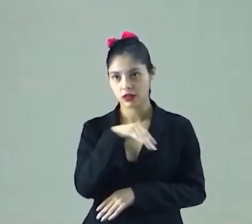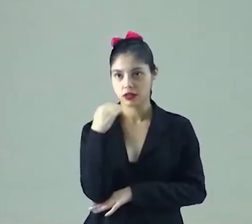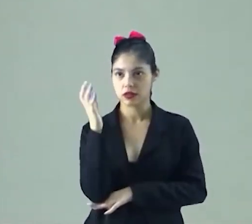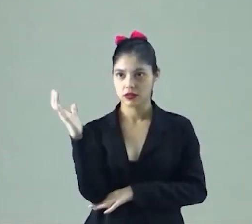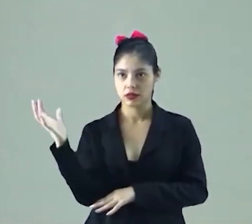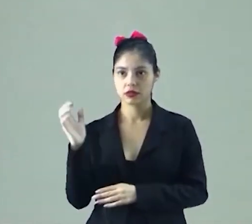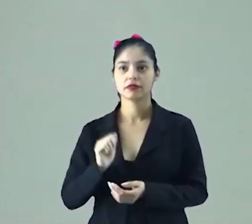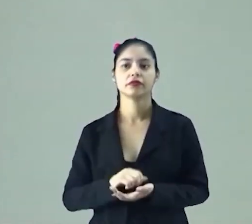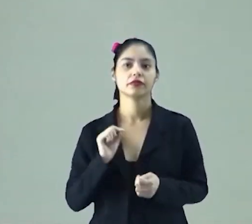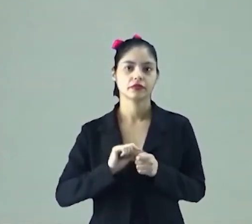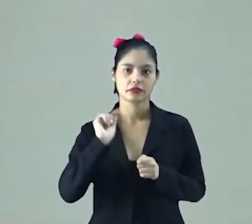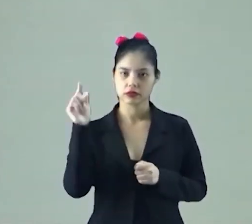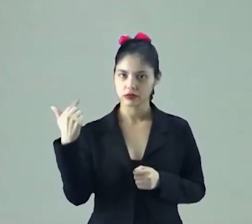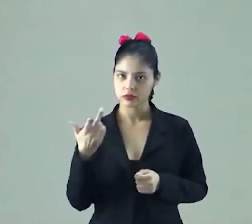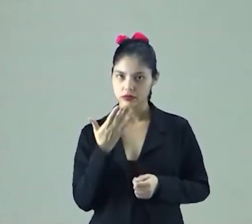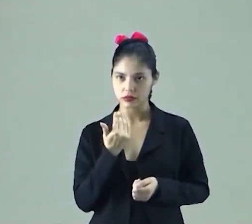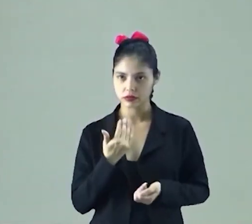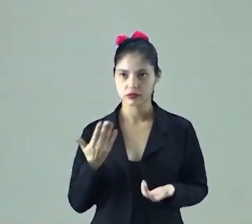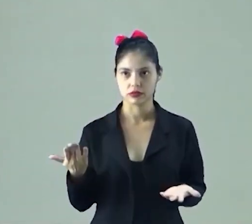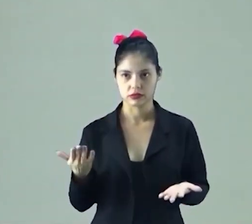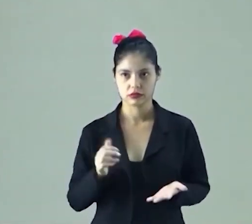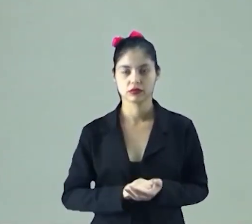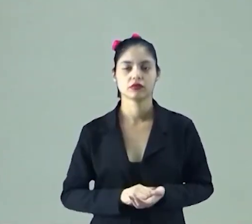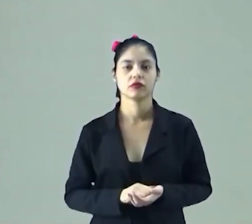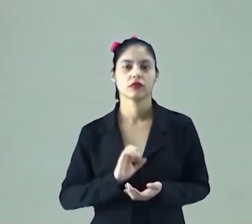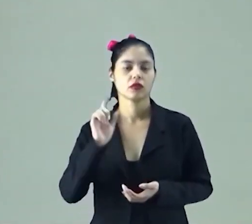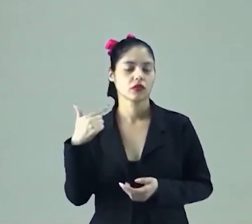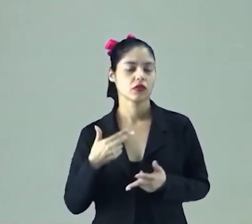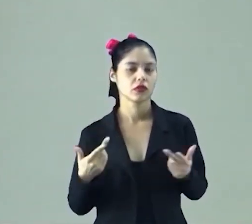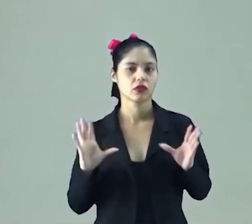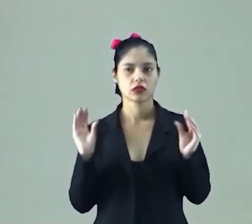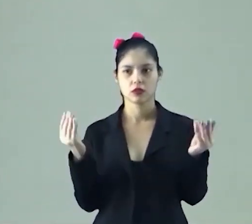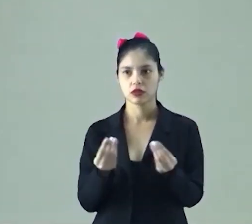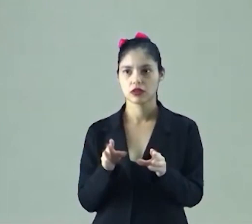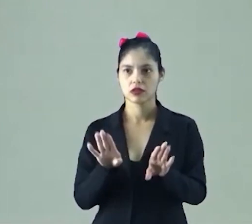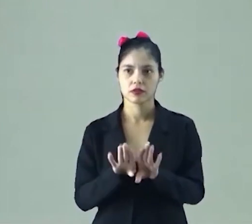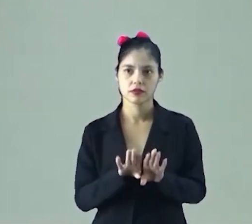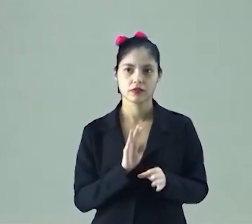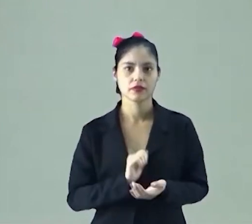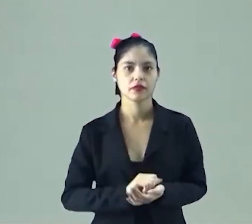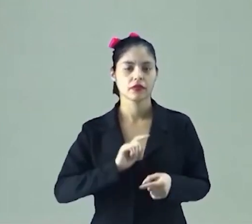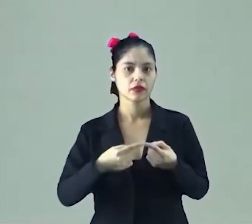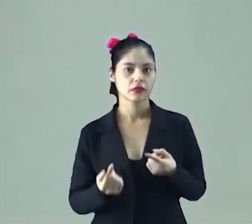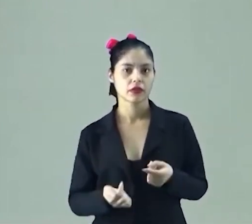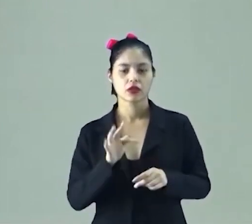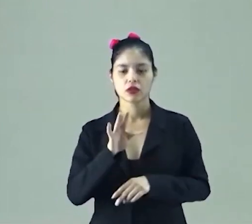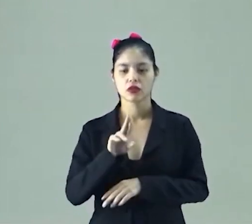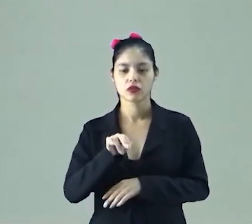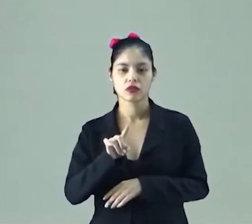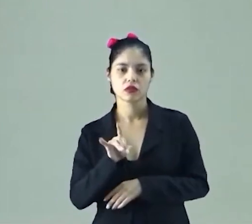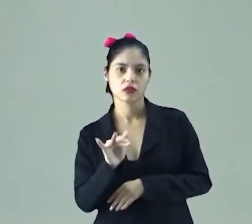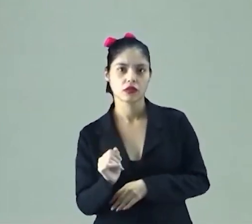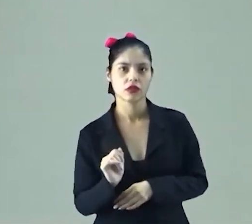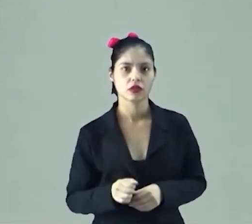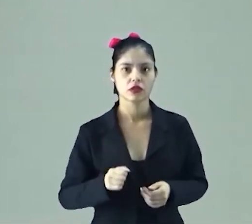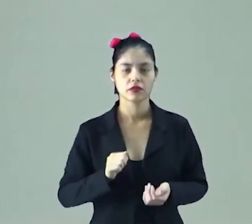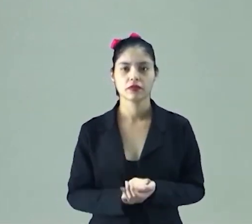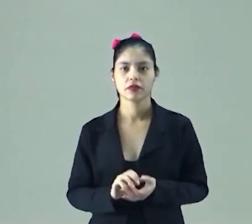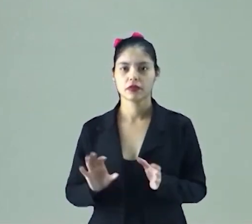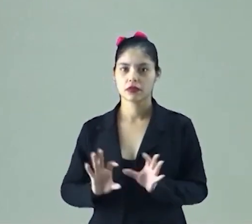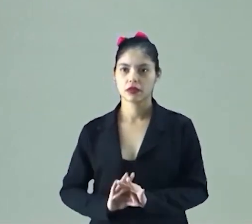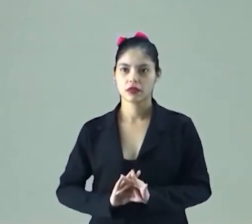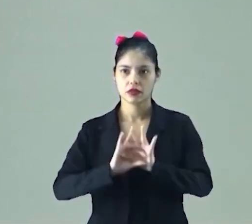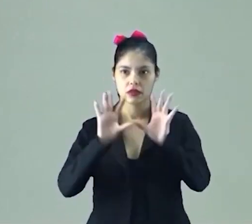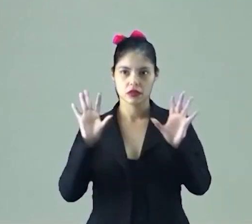Eles fazem fotossíntese para produzir a glicose para se alimentar, ou outra substância também. Mas os fungos não, eles vão fazer uma digestão, eles vão